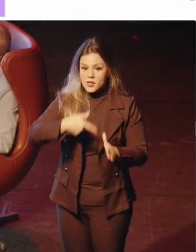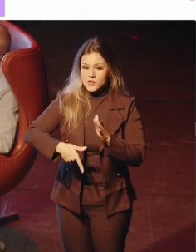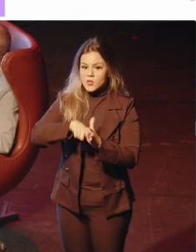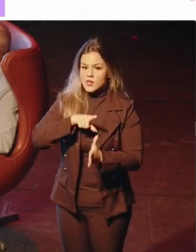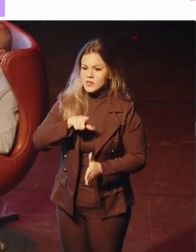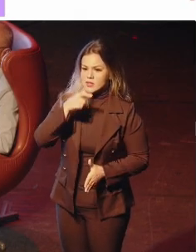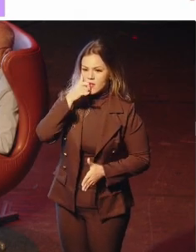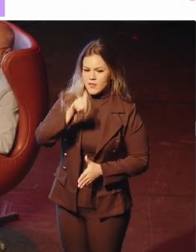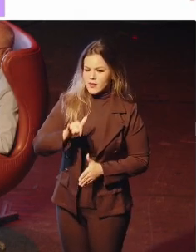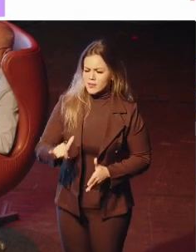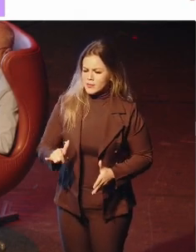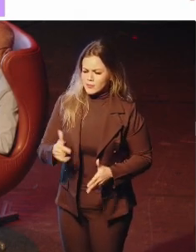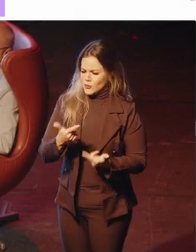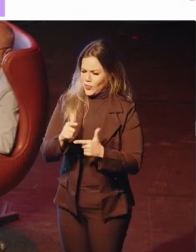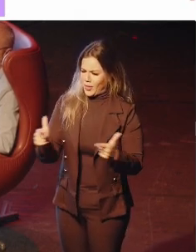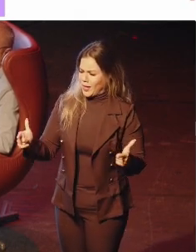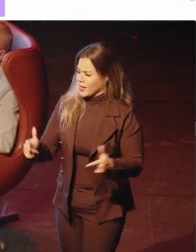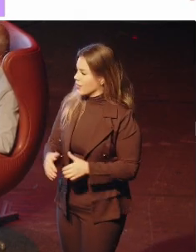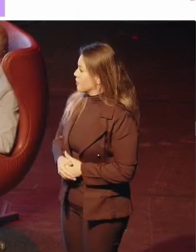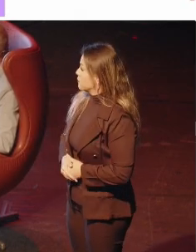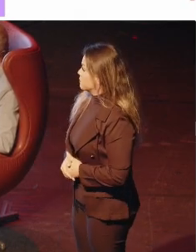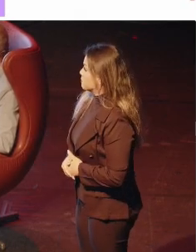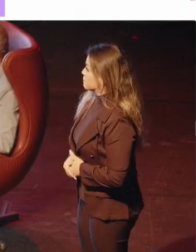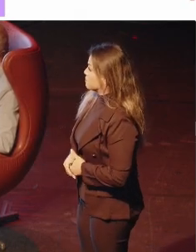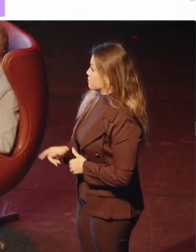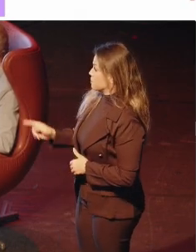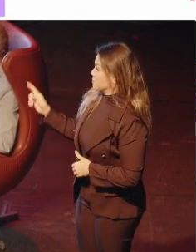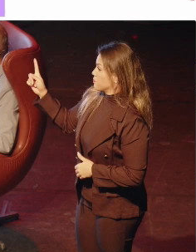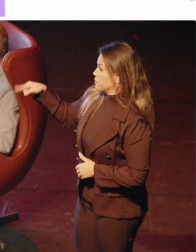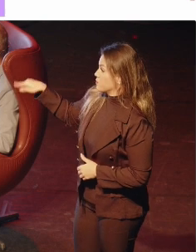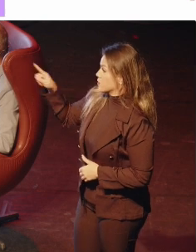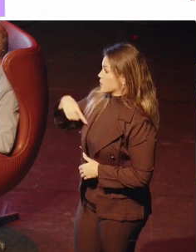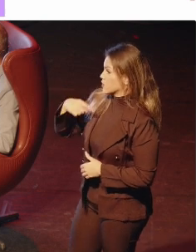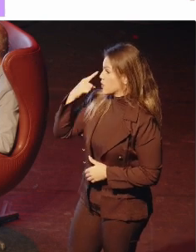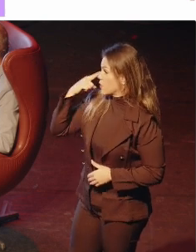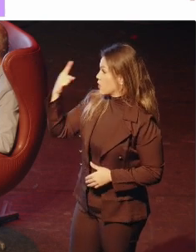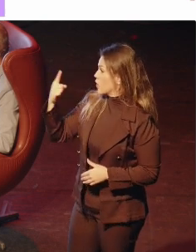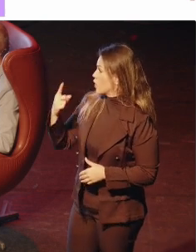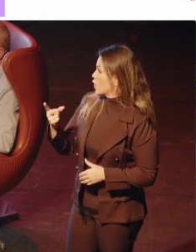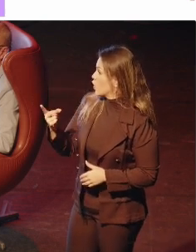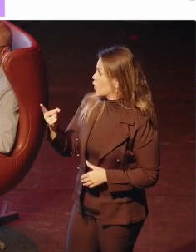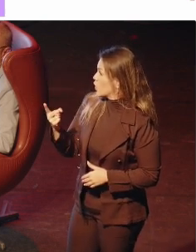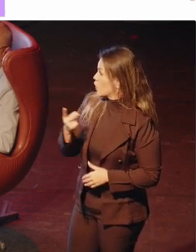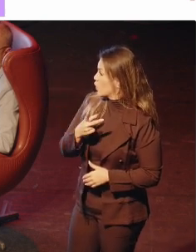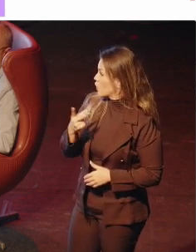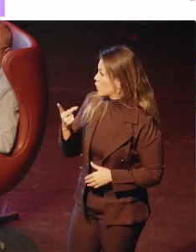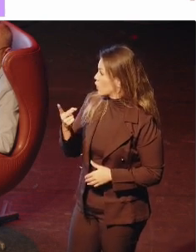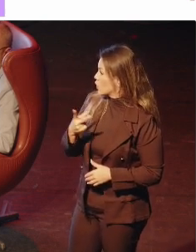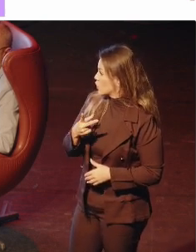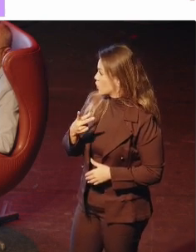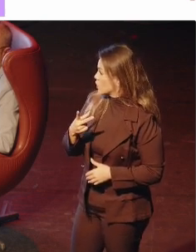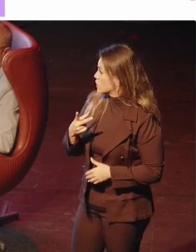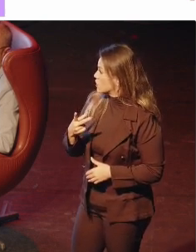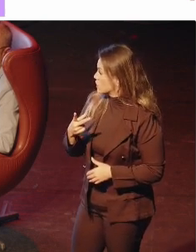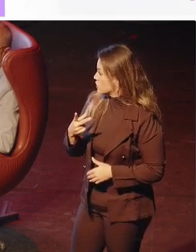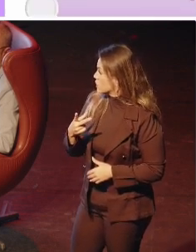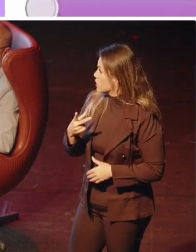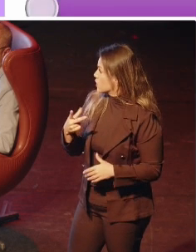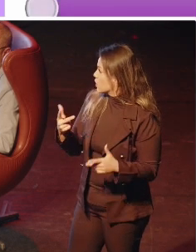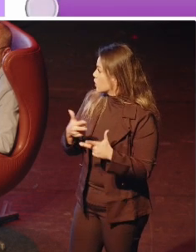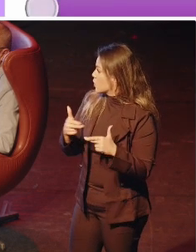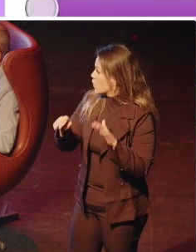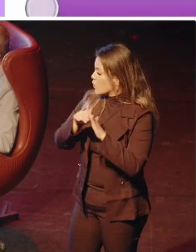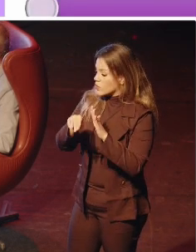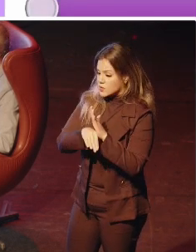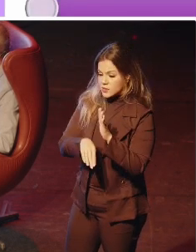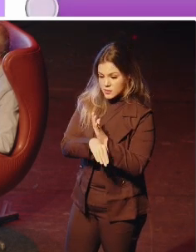Tem os fatores modificáveis. Olha que bacana. 14 fatores. quase 60% das demências, e a Cláudia